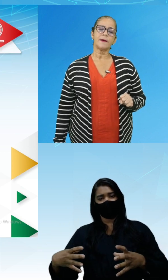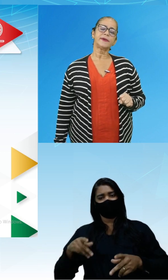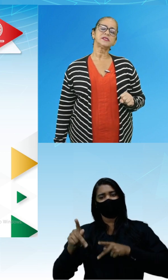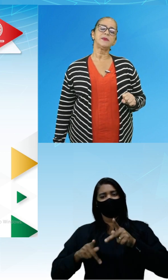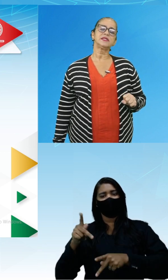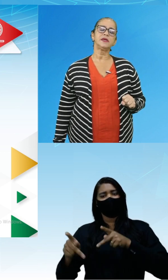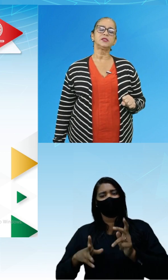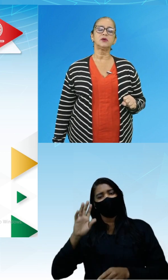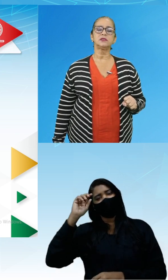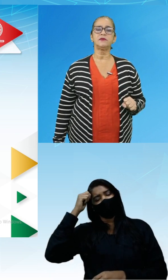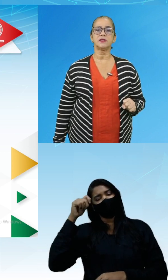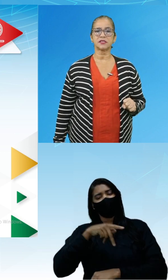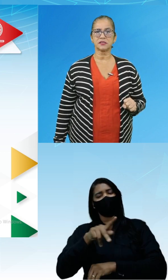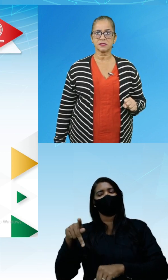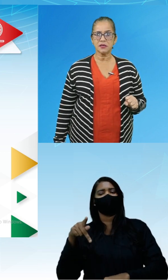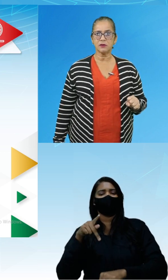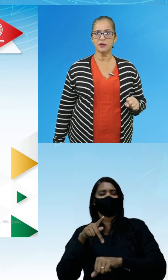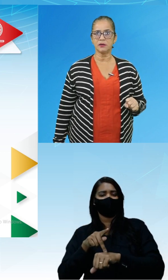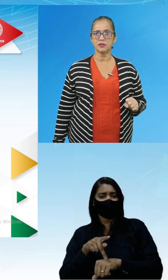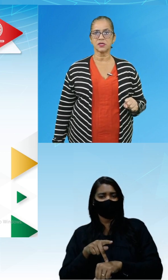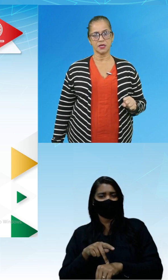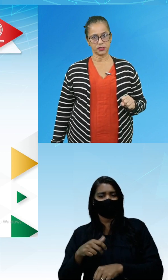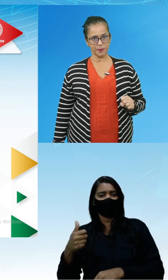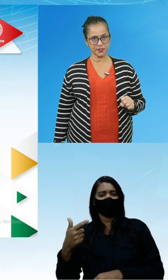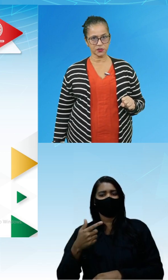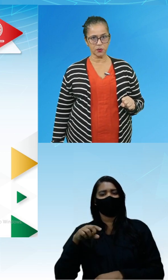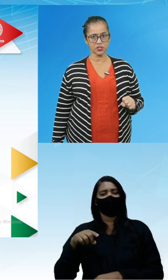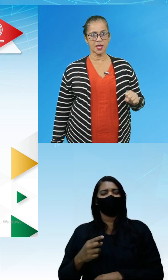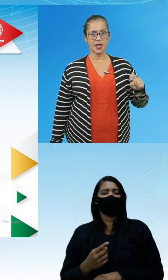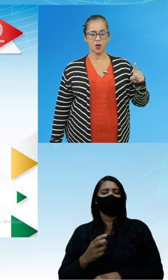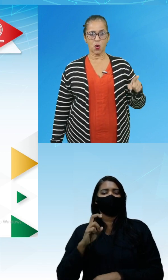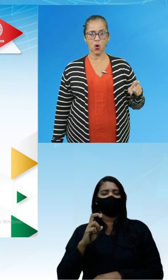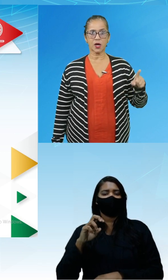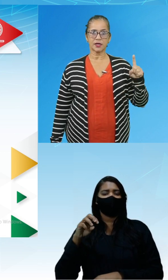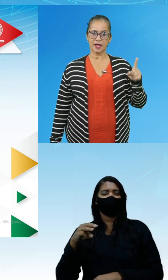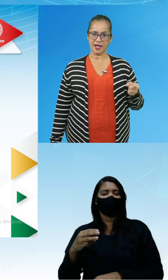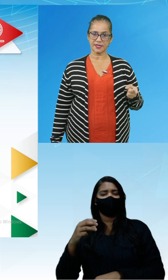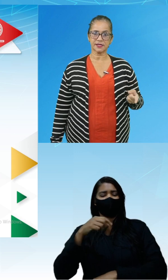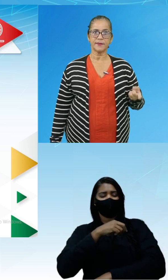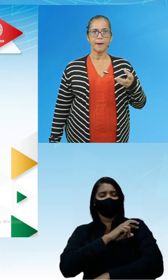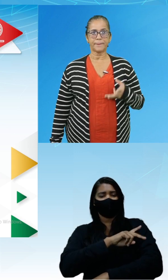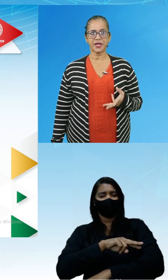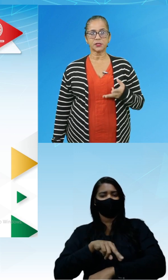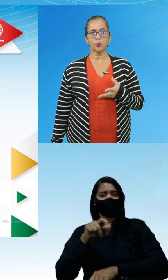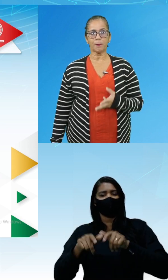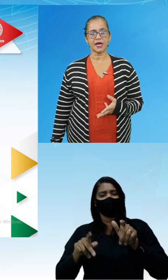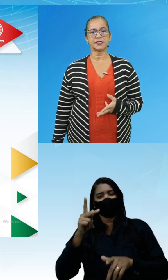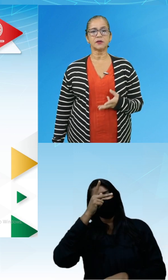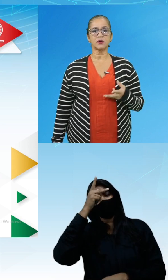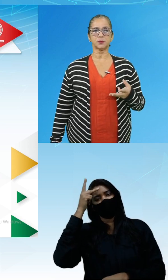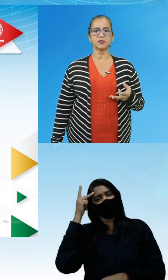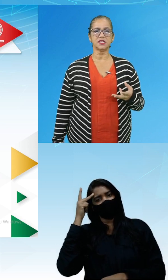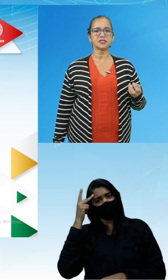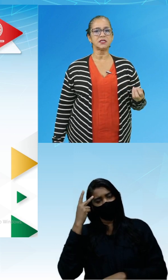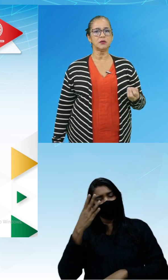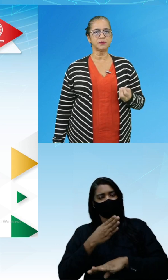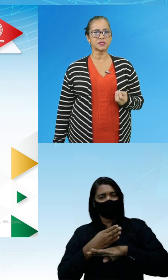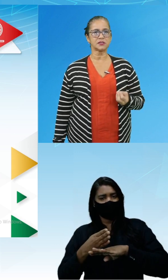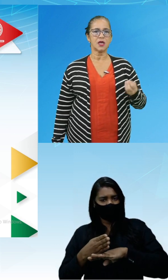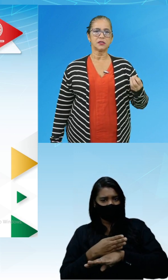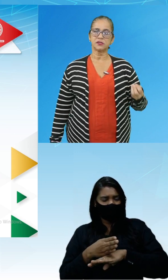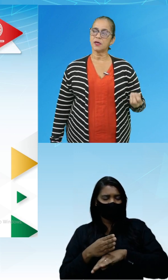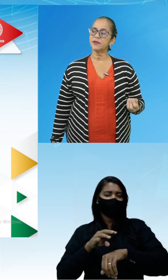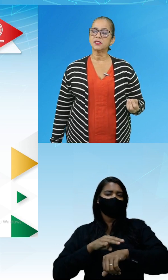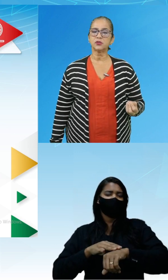com aproximadamente 12,5 milhões de pessoas, cor, raça, preta ou parda, correspondente a